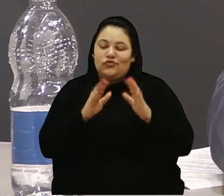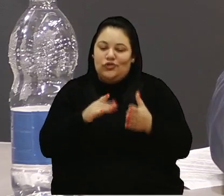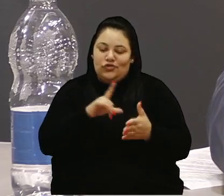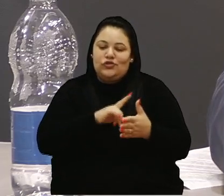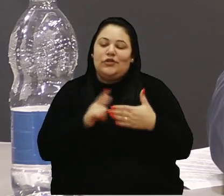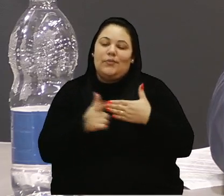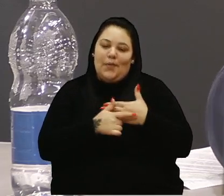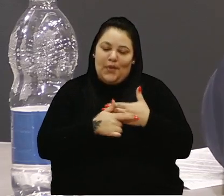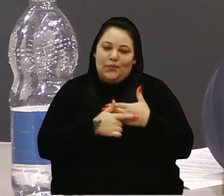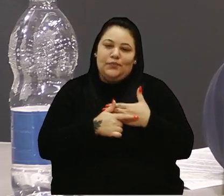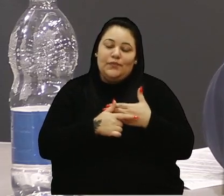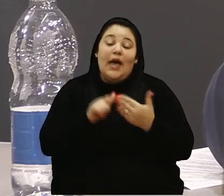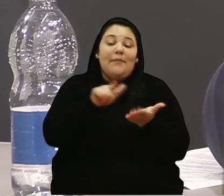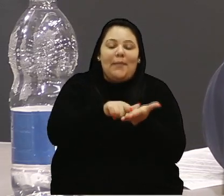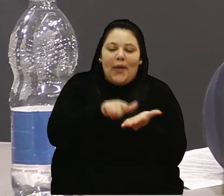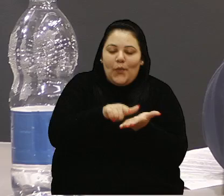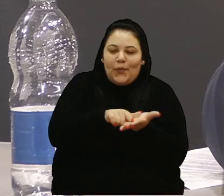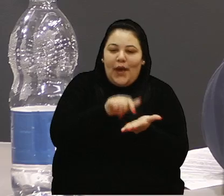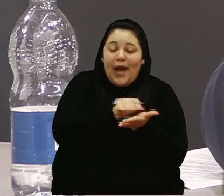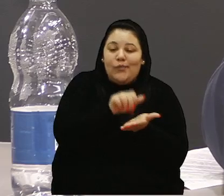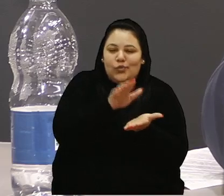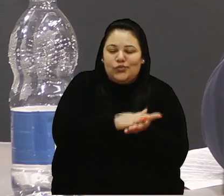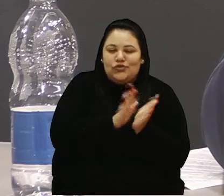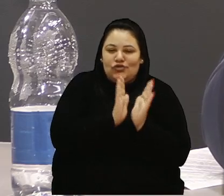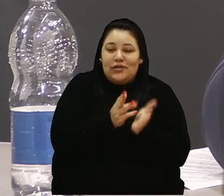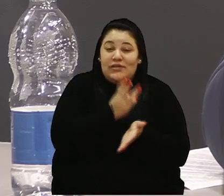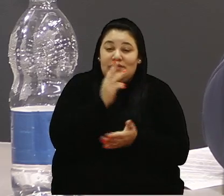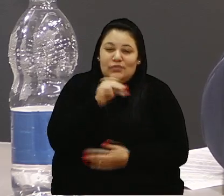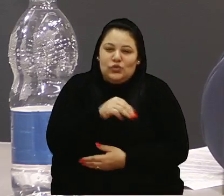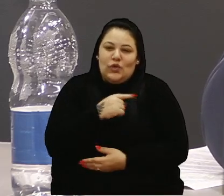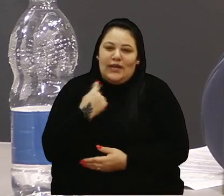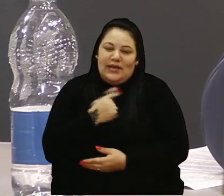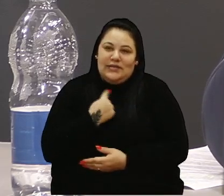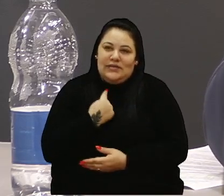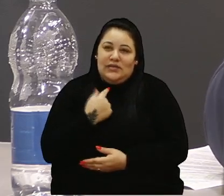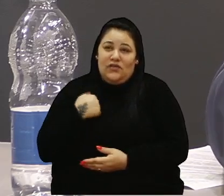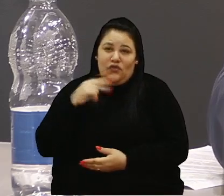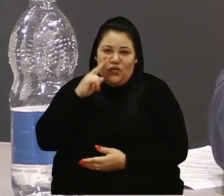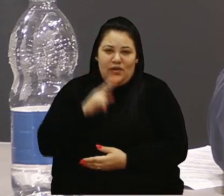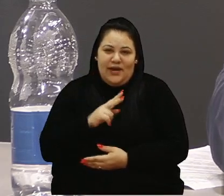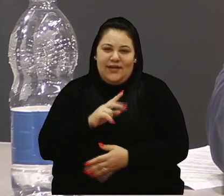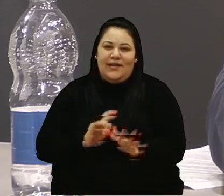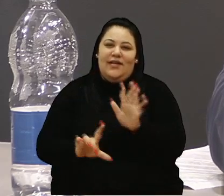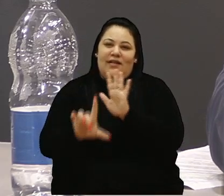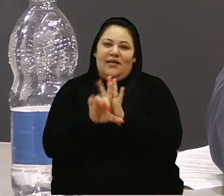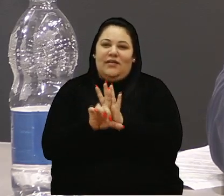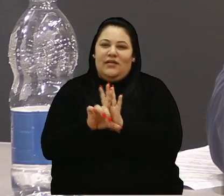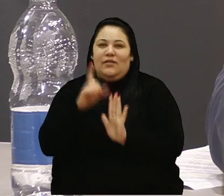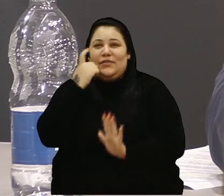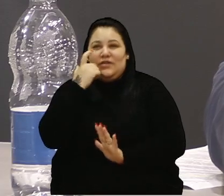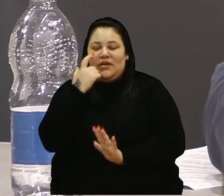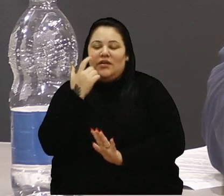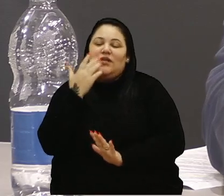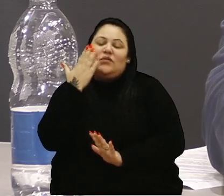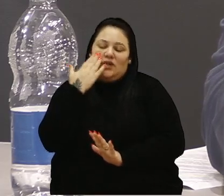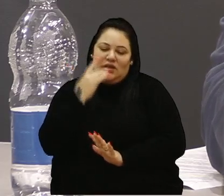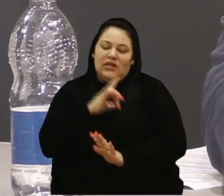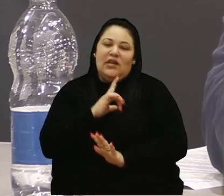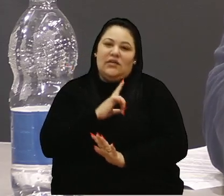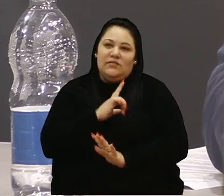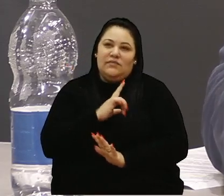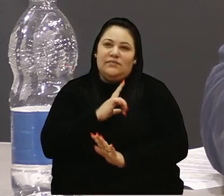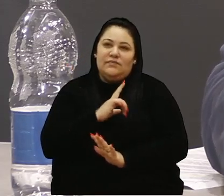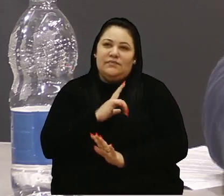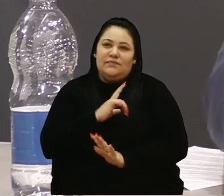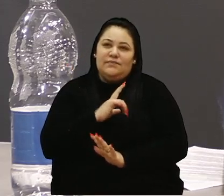uma multa. Por 3 minutos. Né? E aí eu fui procurar na legislação, eu disse, pô, eu sei que tem uma legislação que tu